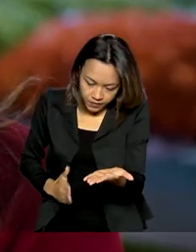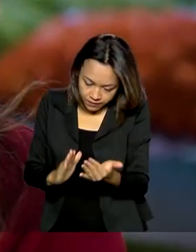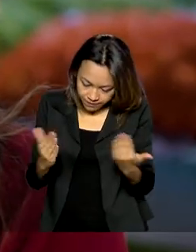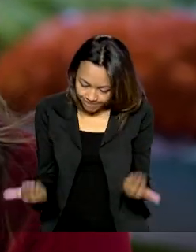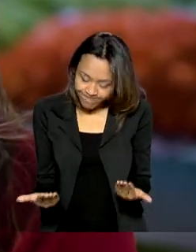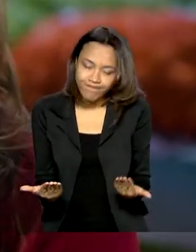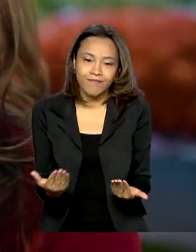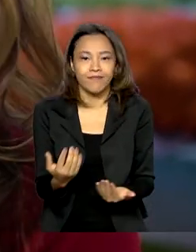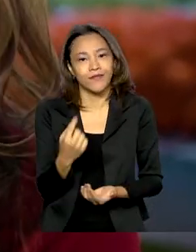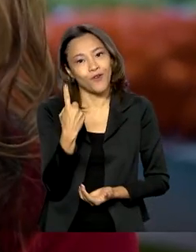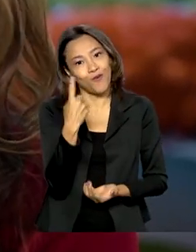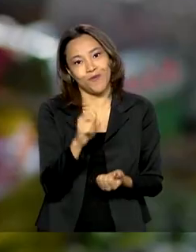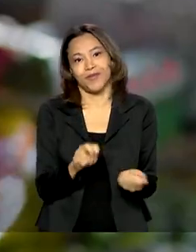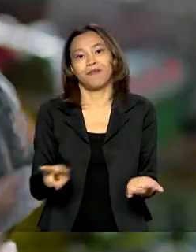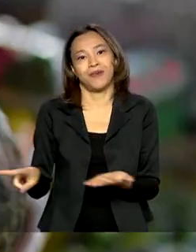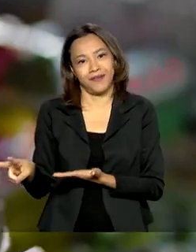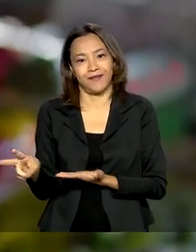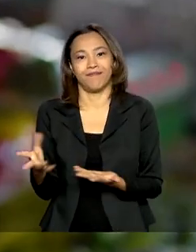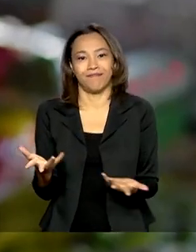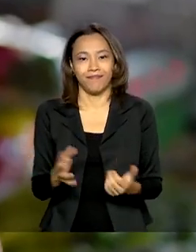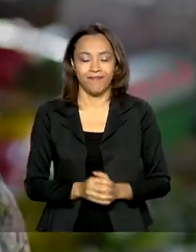dura cerca de 1 semana.